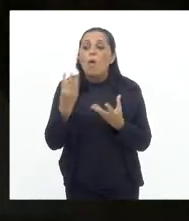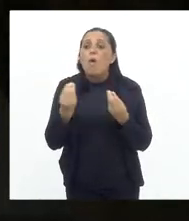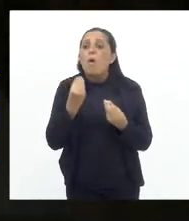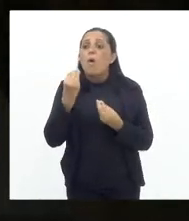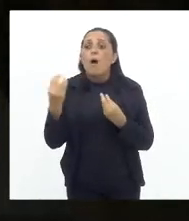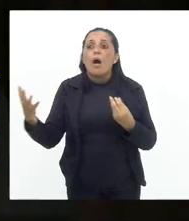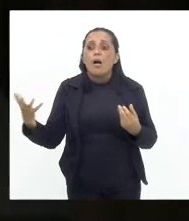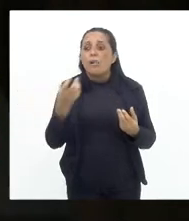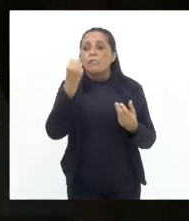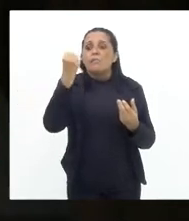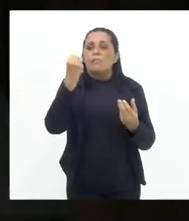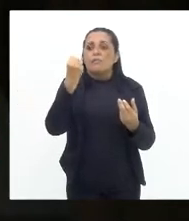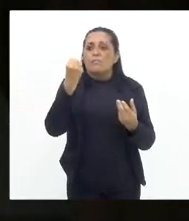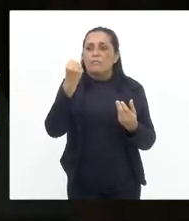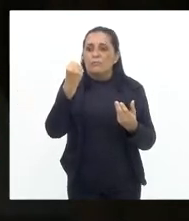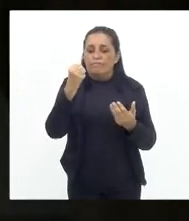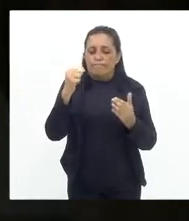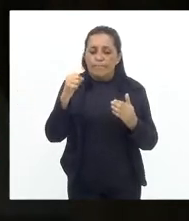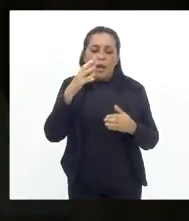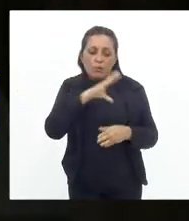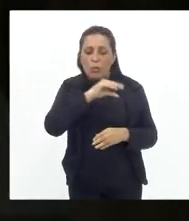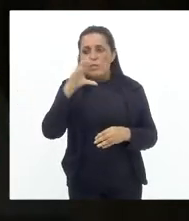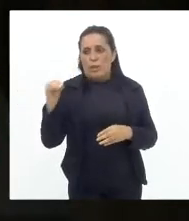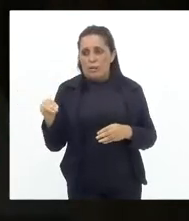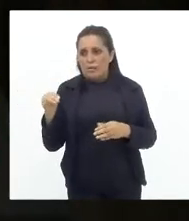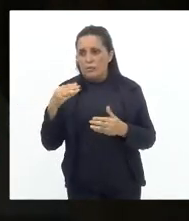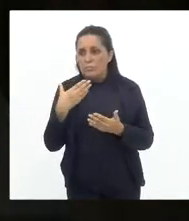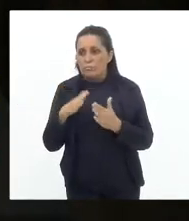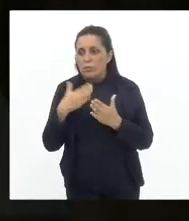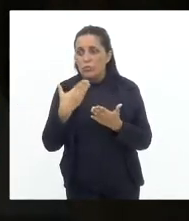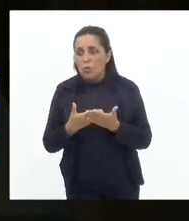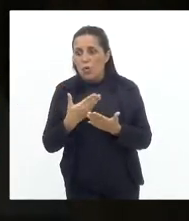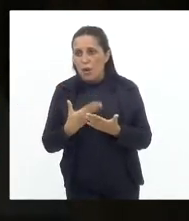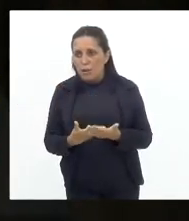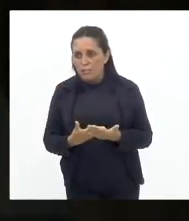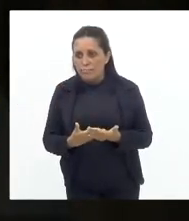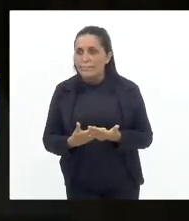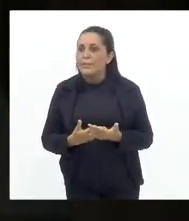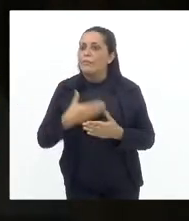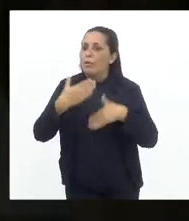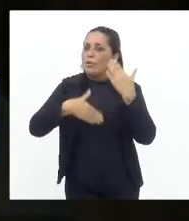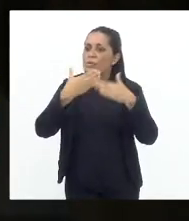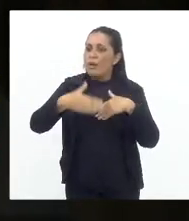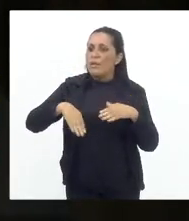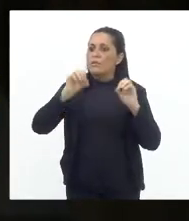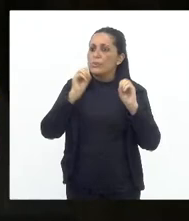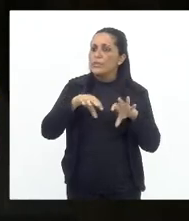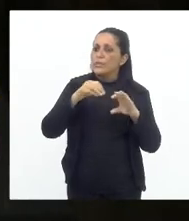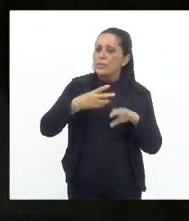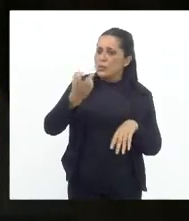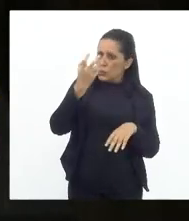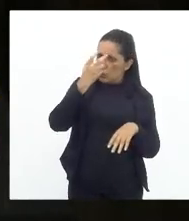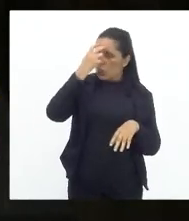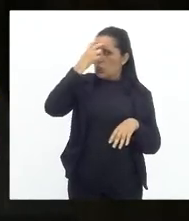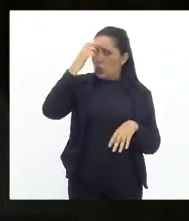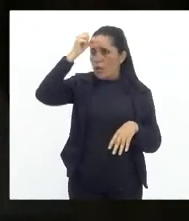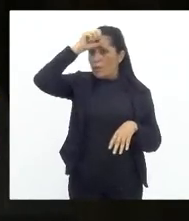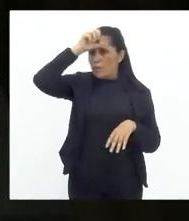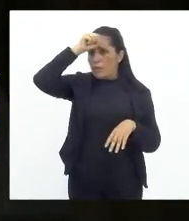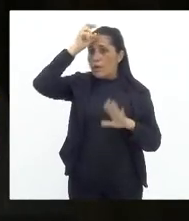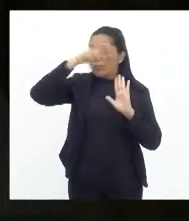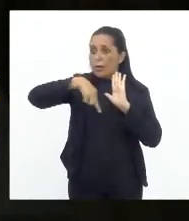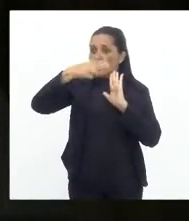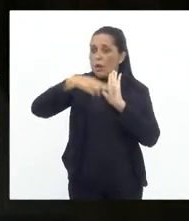esses adolescentes para escola resgatar esses adolescentes um processo de ensino-aprendizagem processo a cultura para a leitura